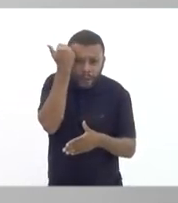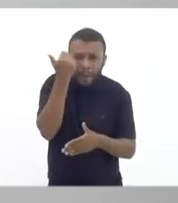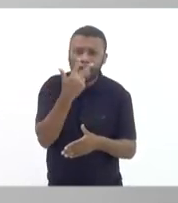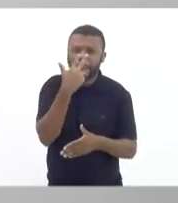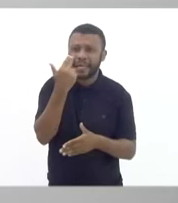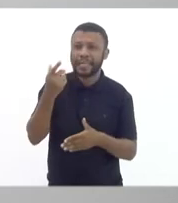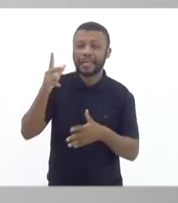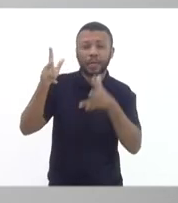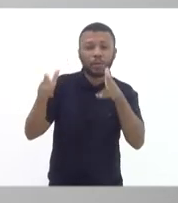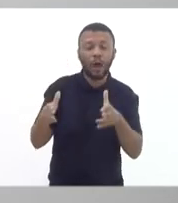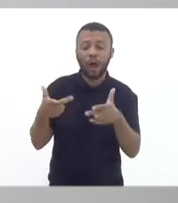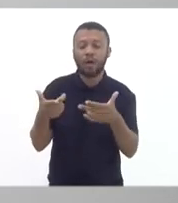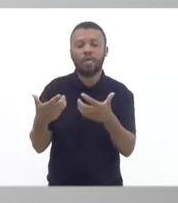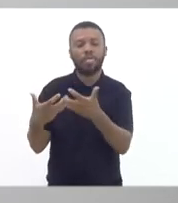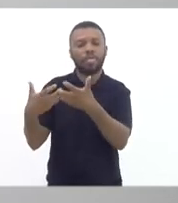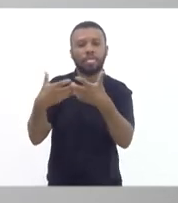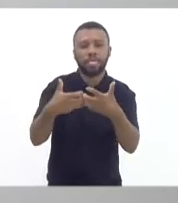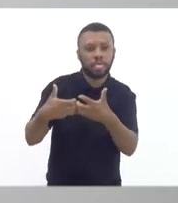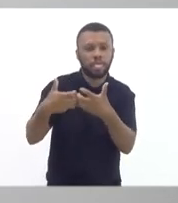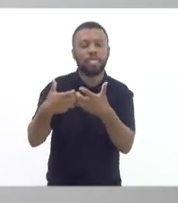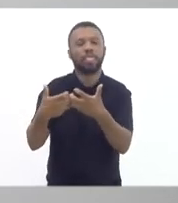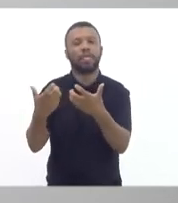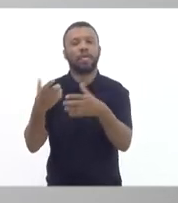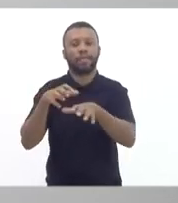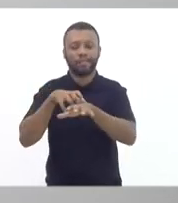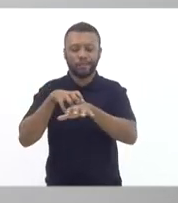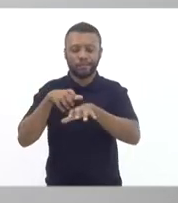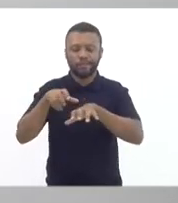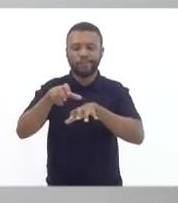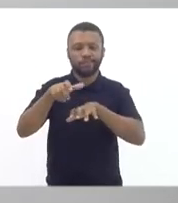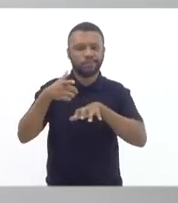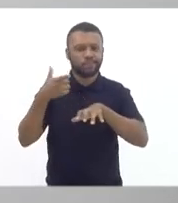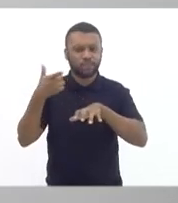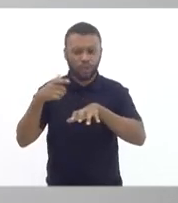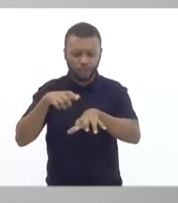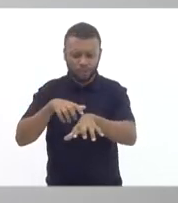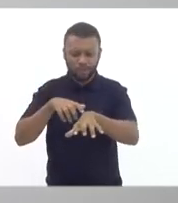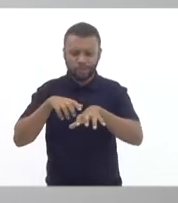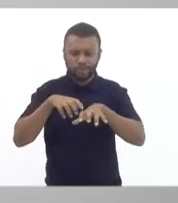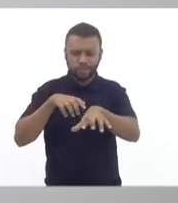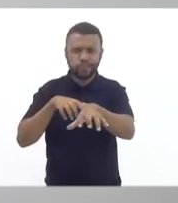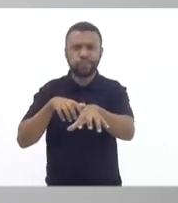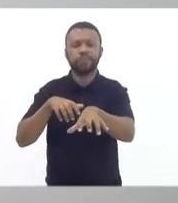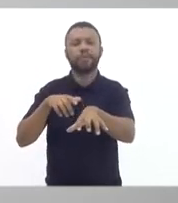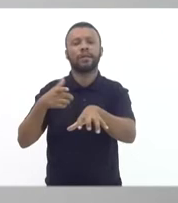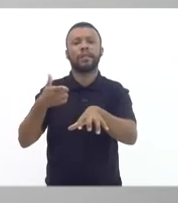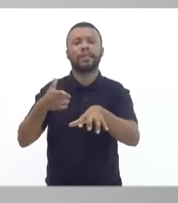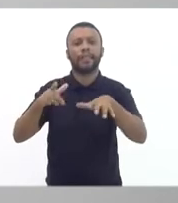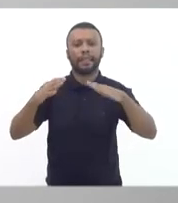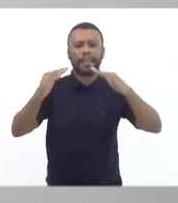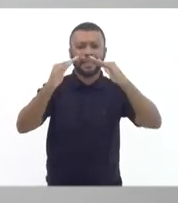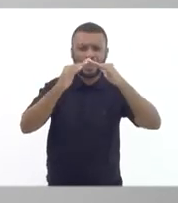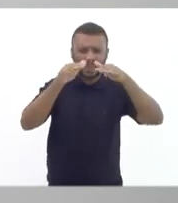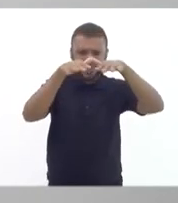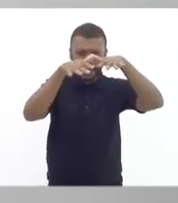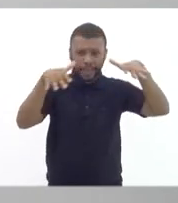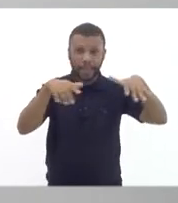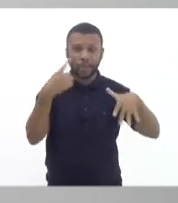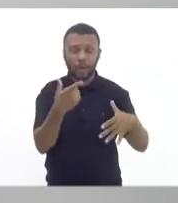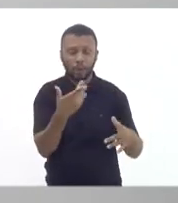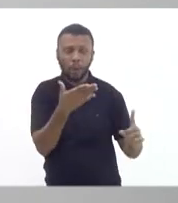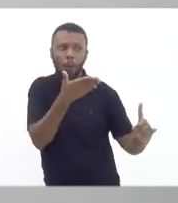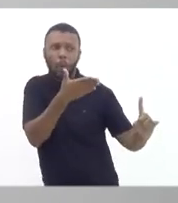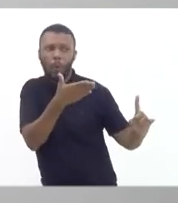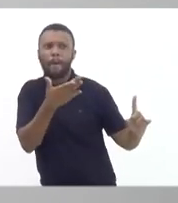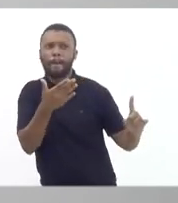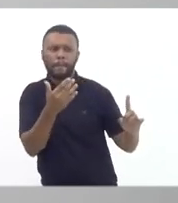picapes, transportam telhas, caixas de porcelanatos de 1 metro por 1 metro, e nós somos ameaçados de morte, como vamos